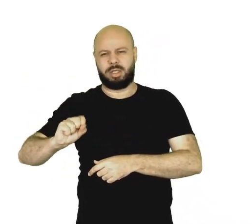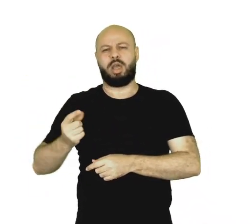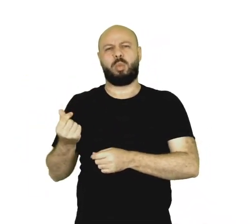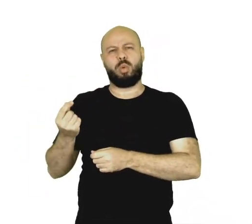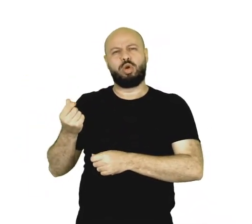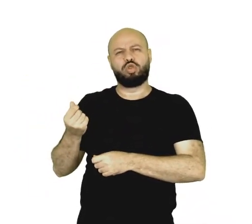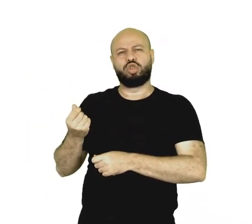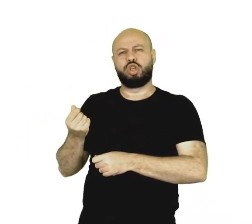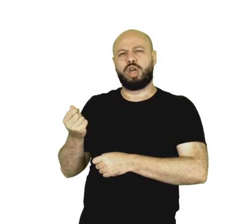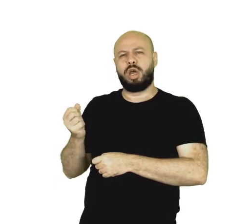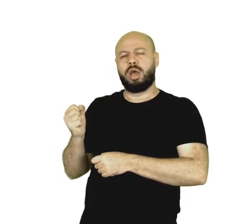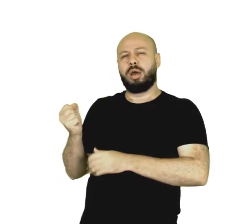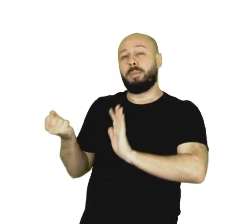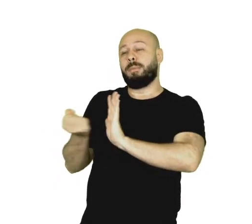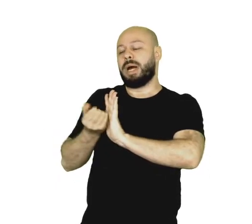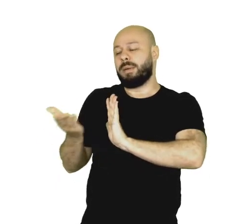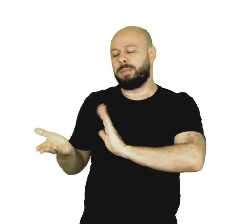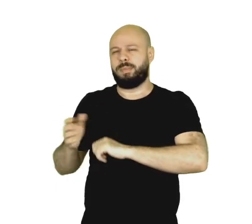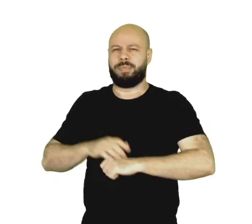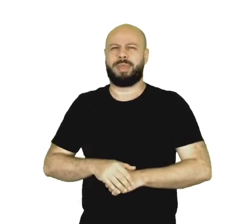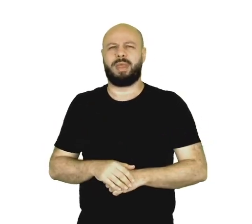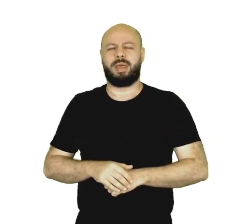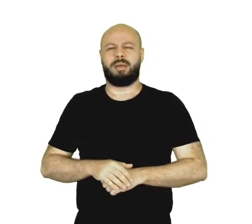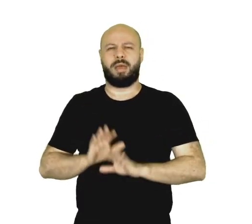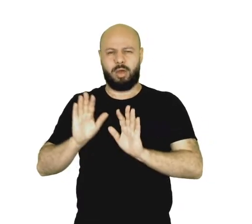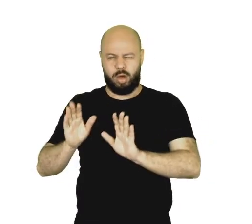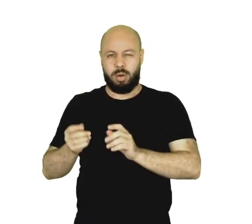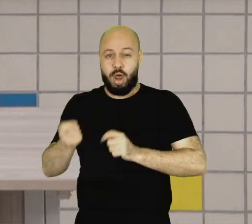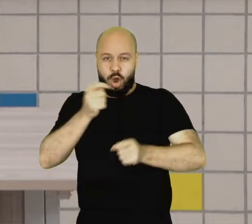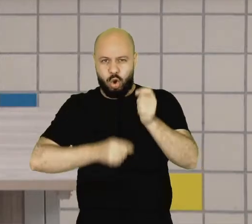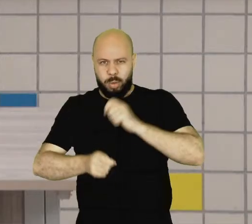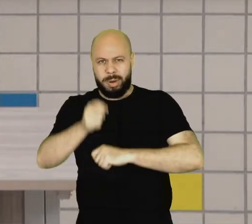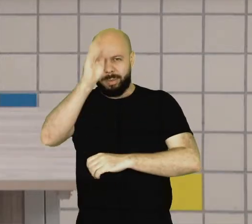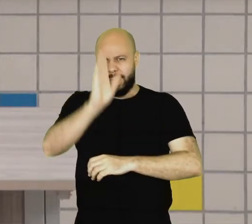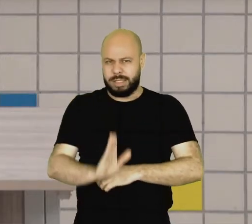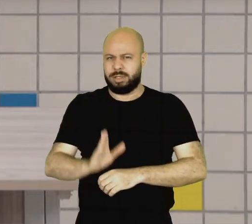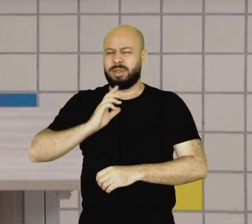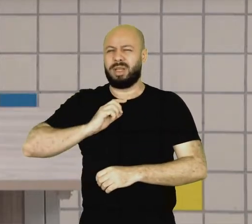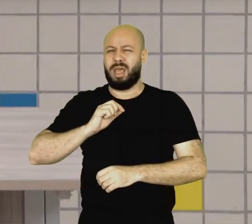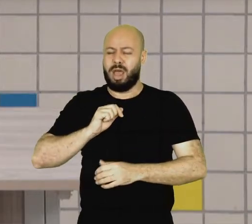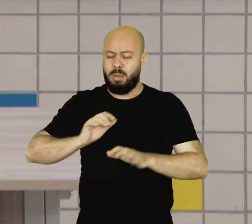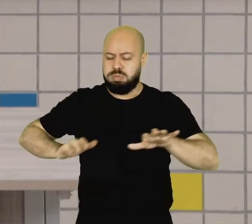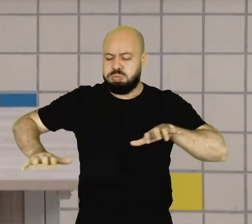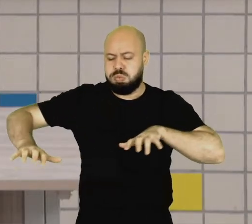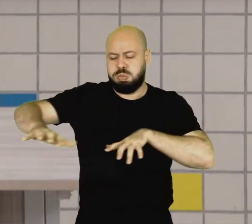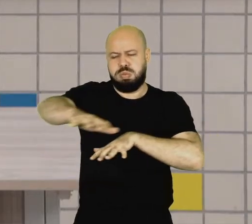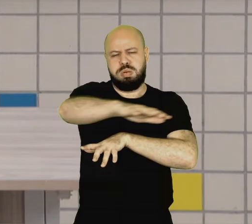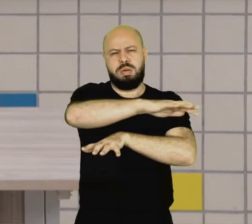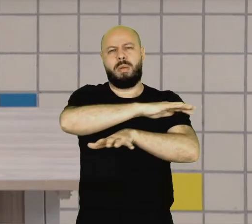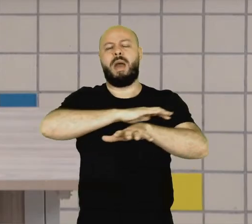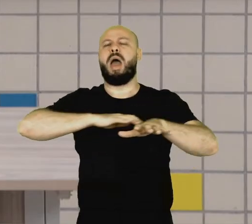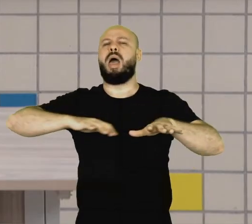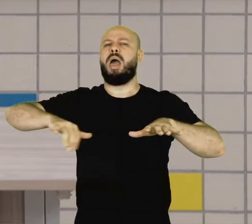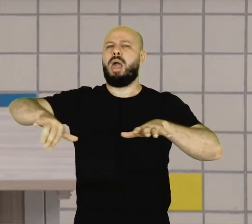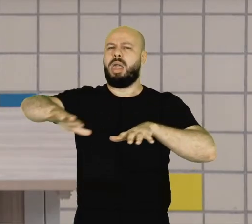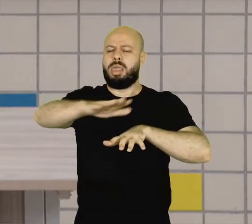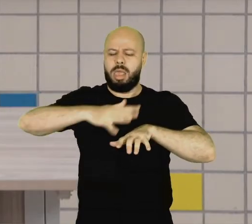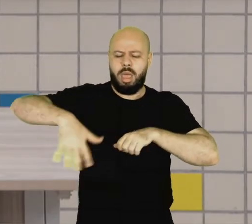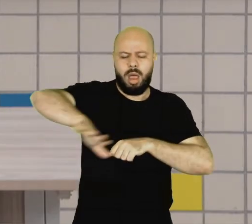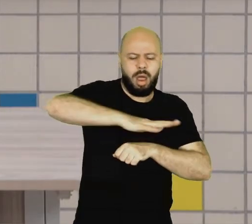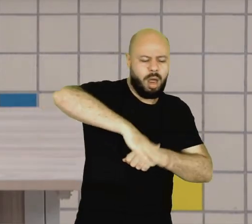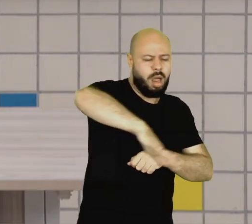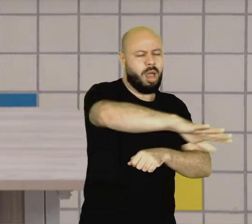por quê? Nós vamos falar sobre a economia do Brasil. O Brasil ele tem algumas áreas econômicas, algumas áreas,